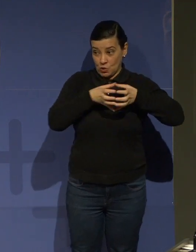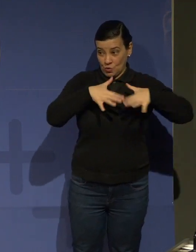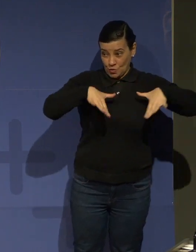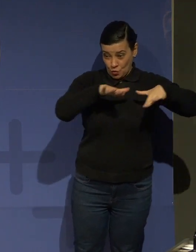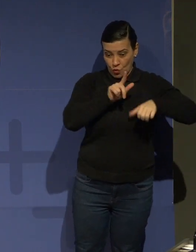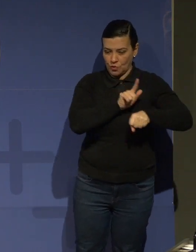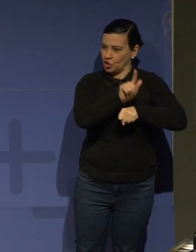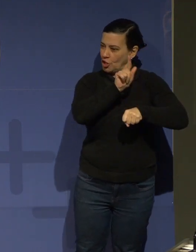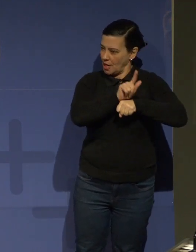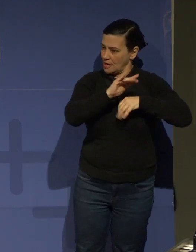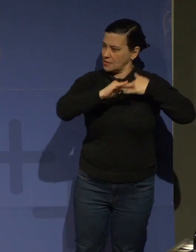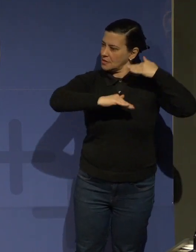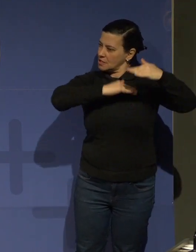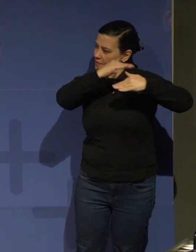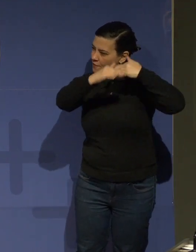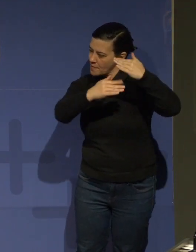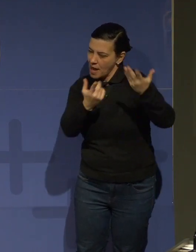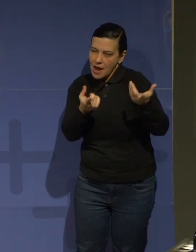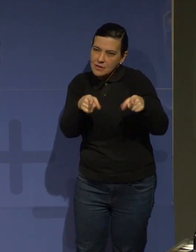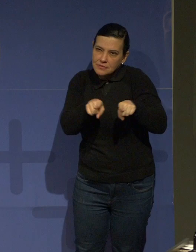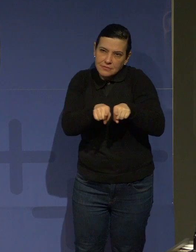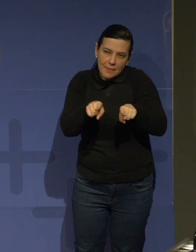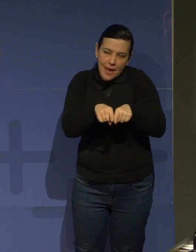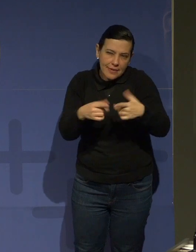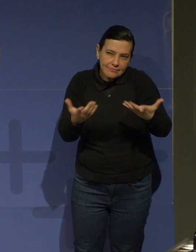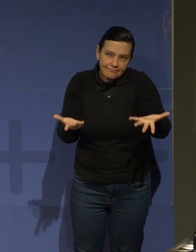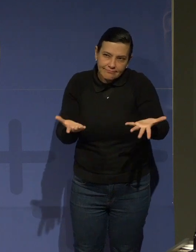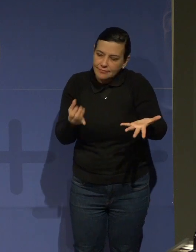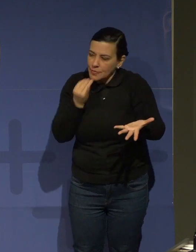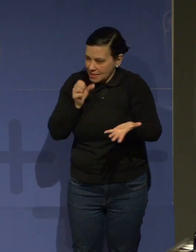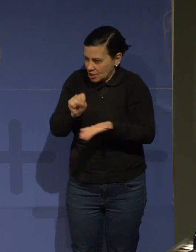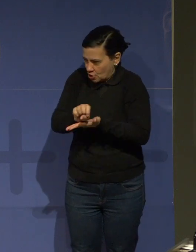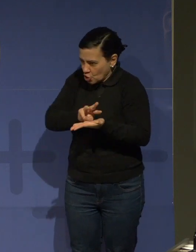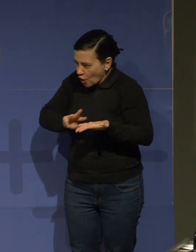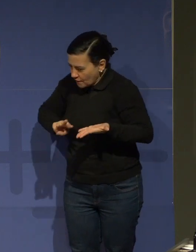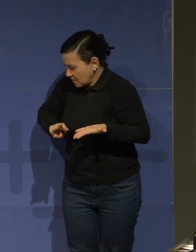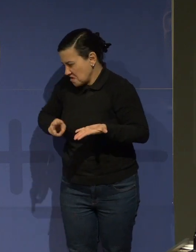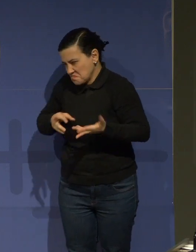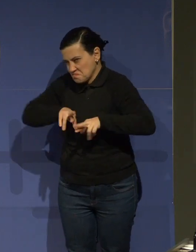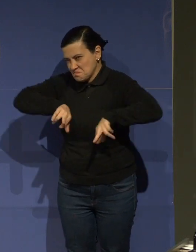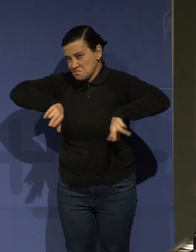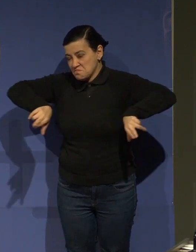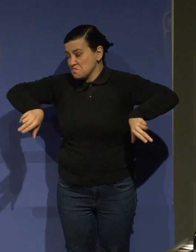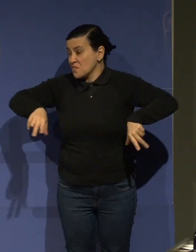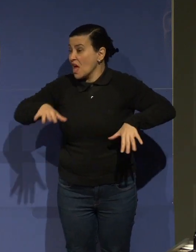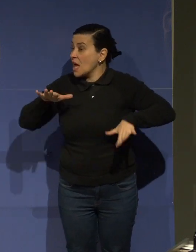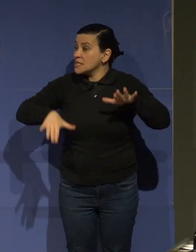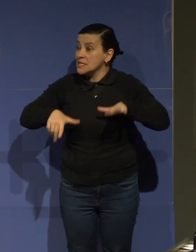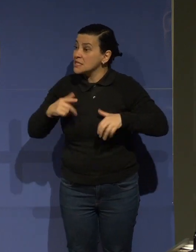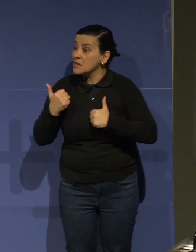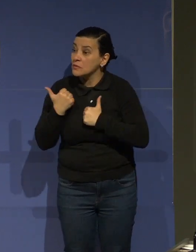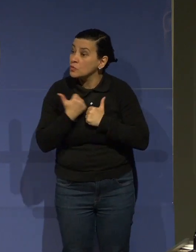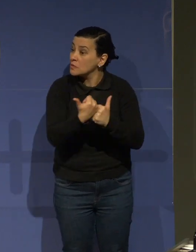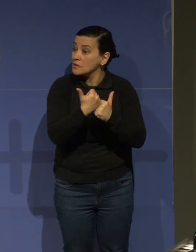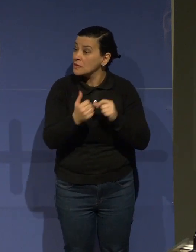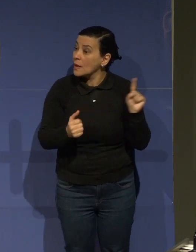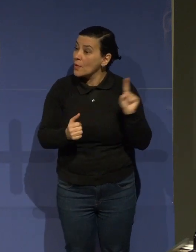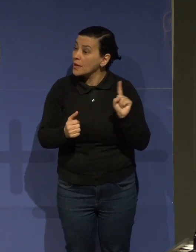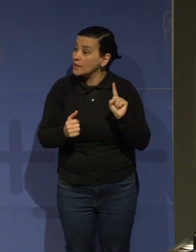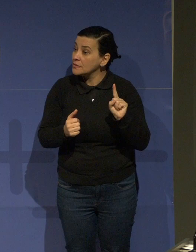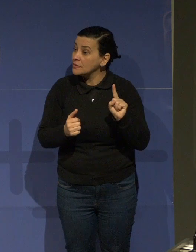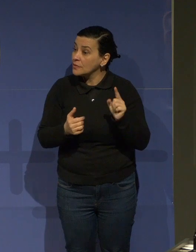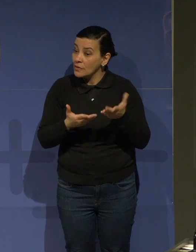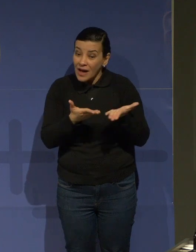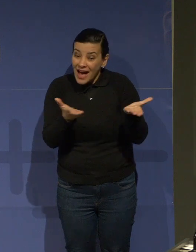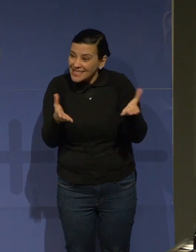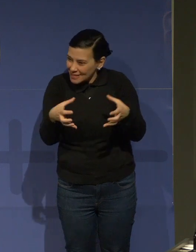de desenvolvimento ou de algum de software, né, não está apoiando, as pessoas que são mais